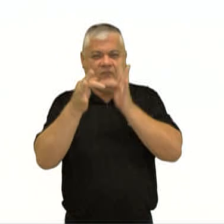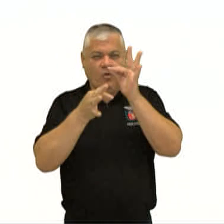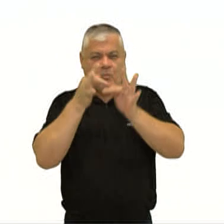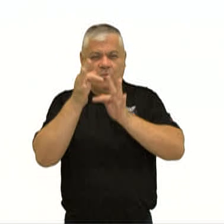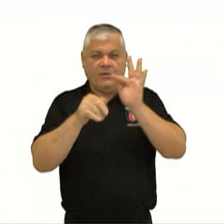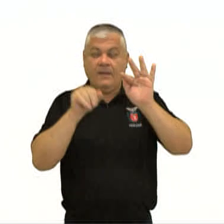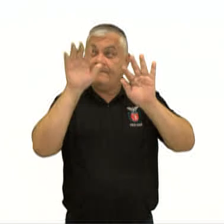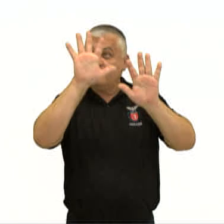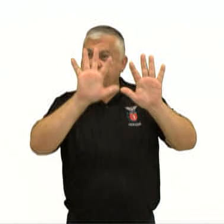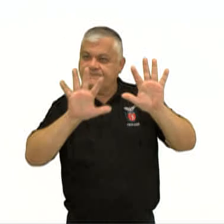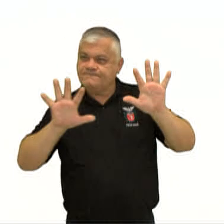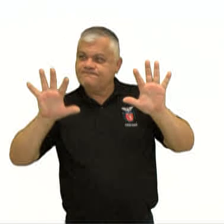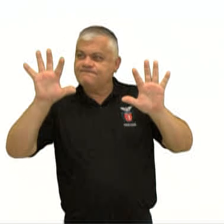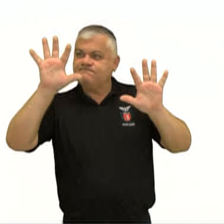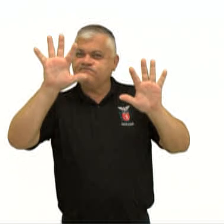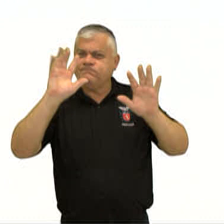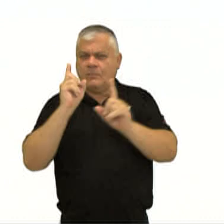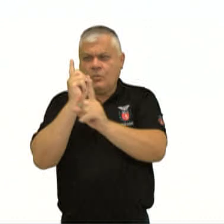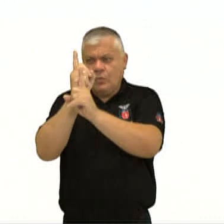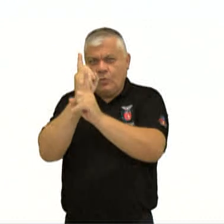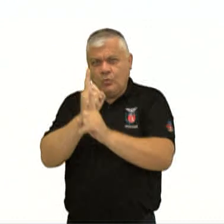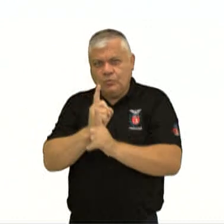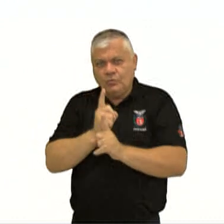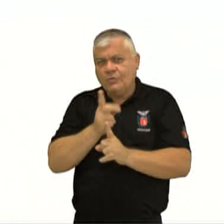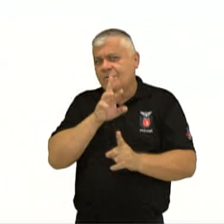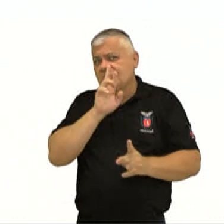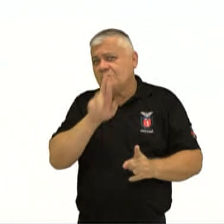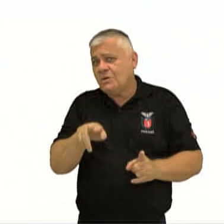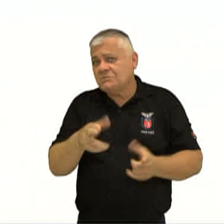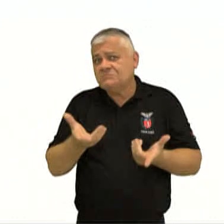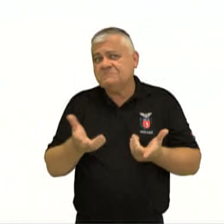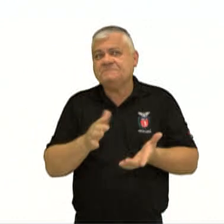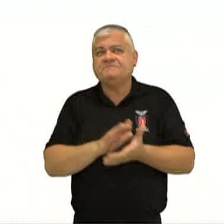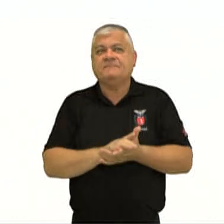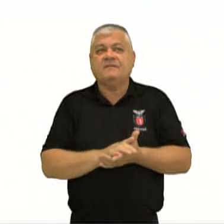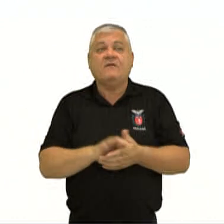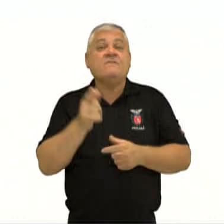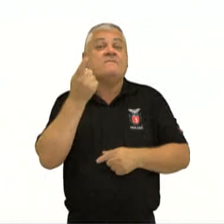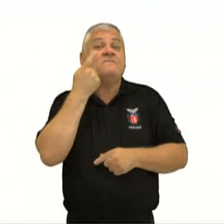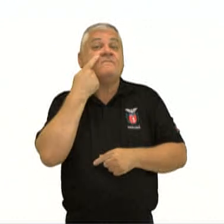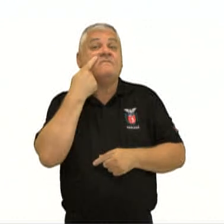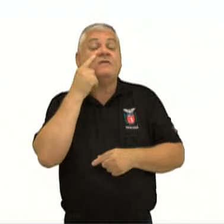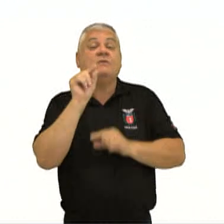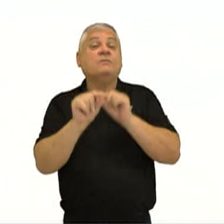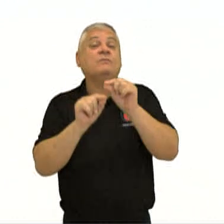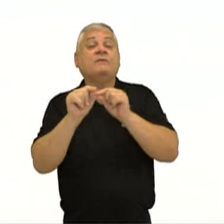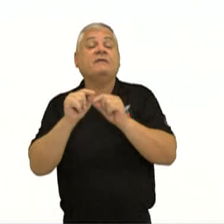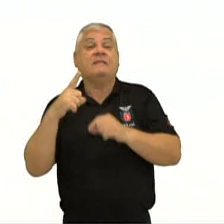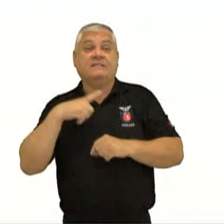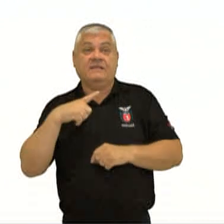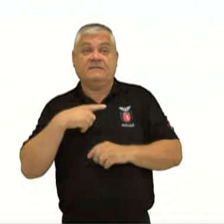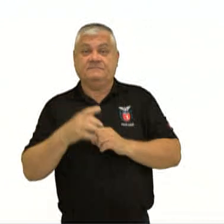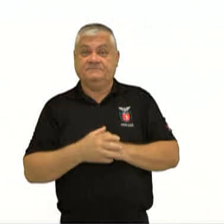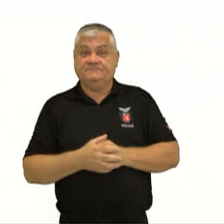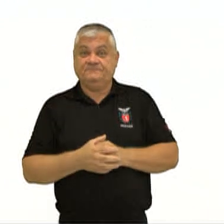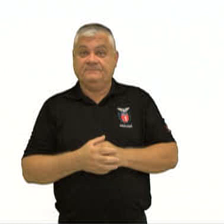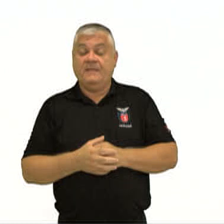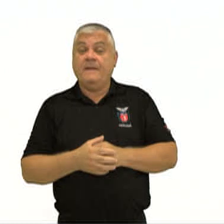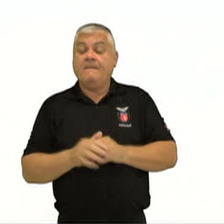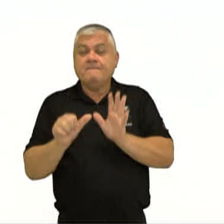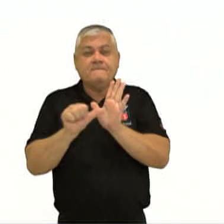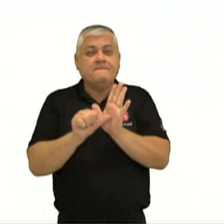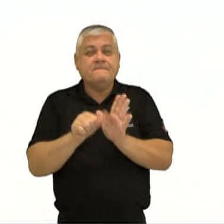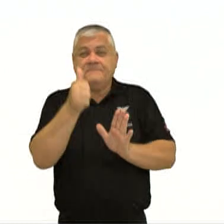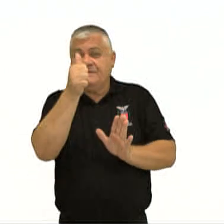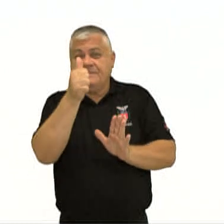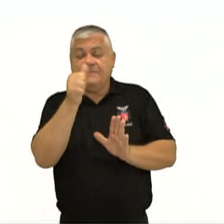molécula. E aí, conseguiram encontrar a alternativa? Vamos à correção? Então, vejam, o que nós temos ali? Nós temos que quando